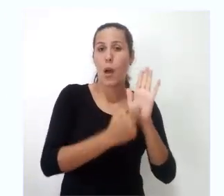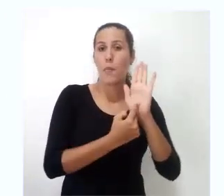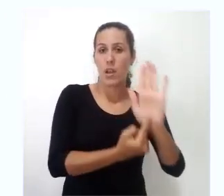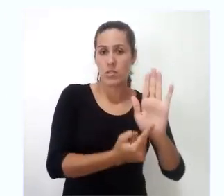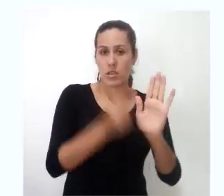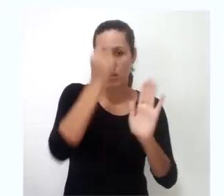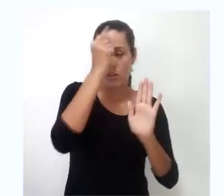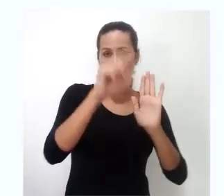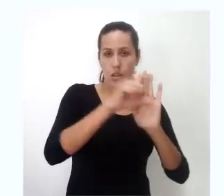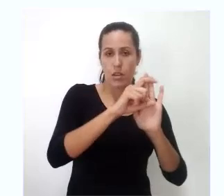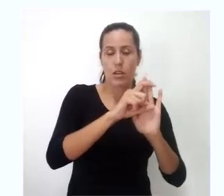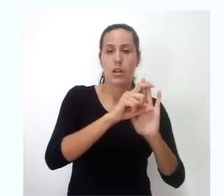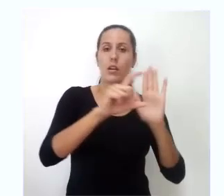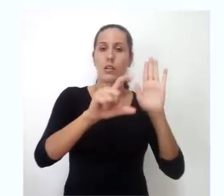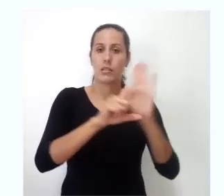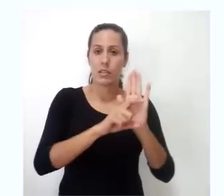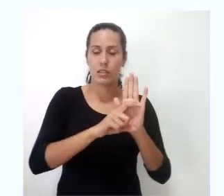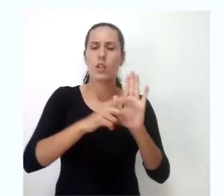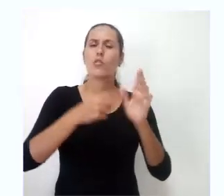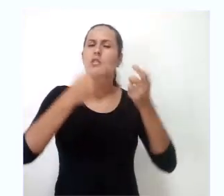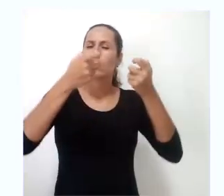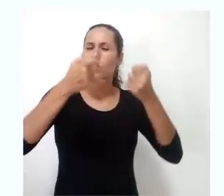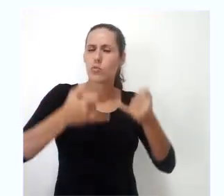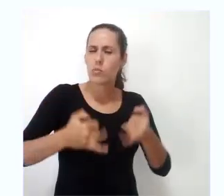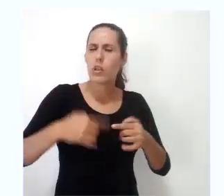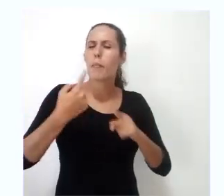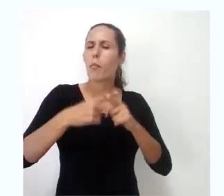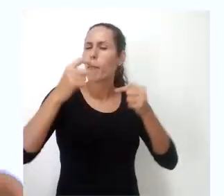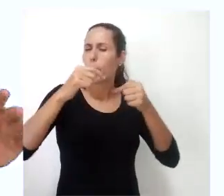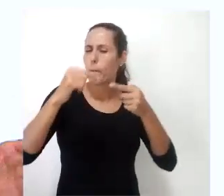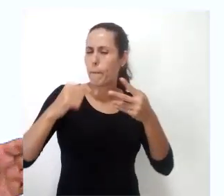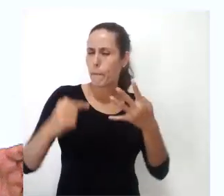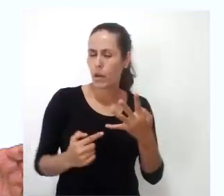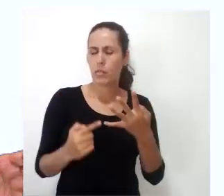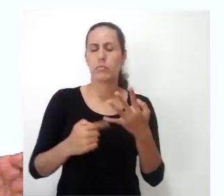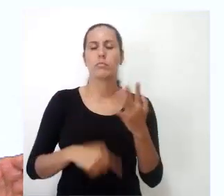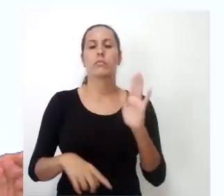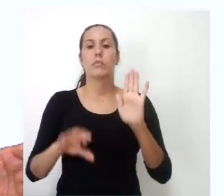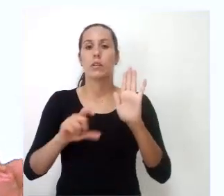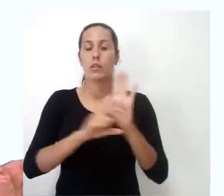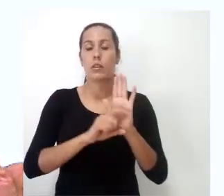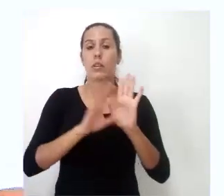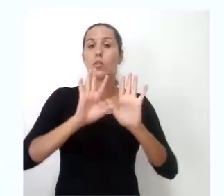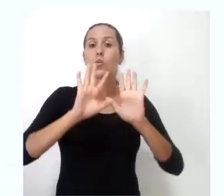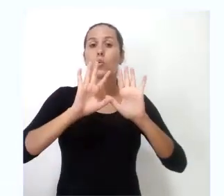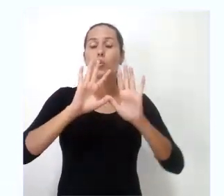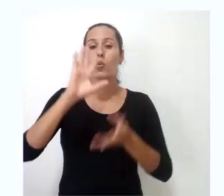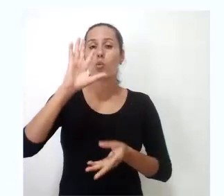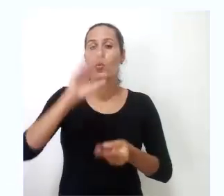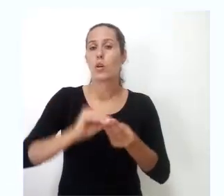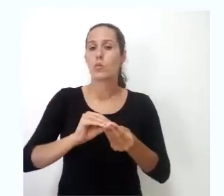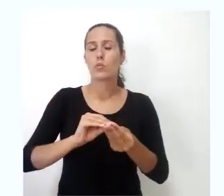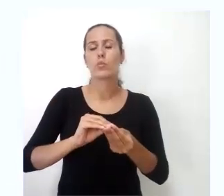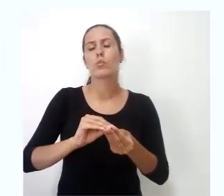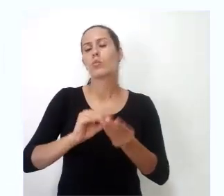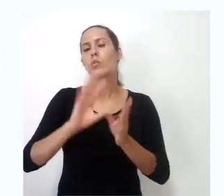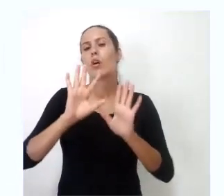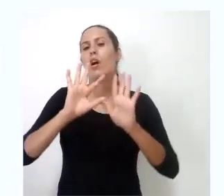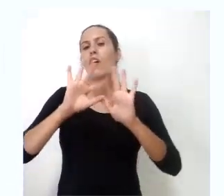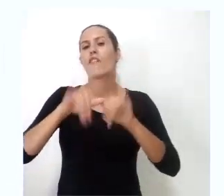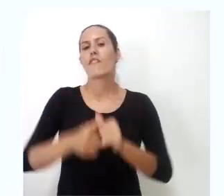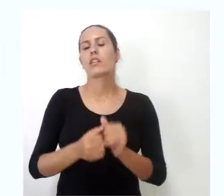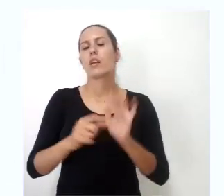a ideia, você conclui sua ideia, certo? Isso tanto em textos orais como textos